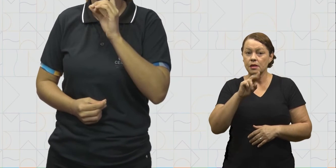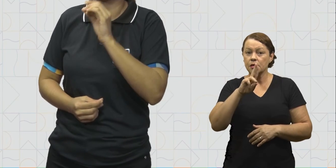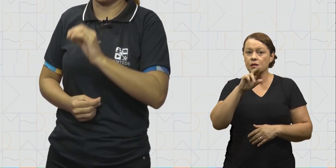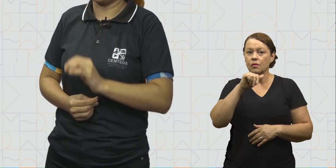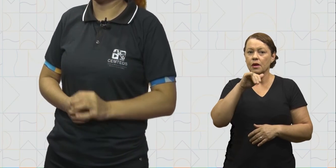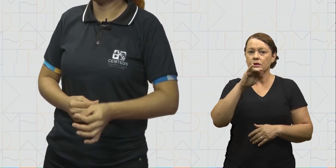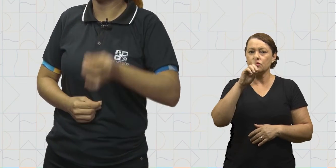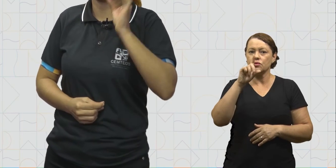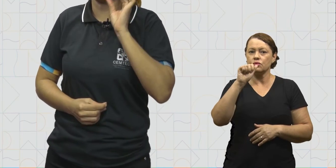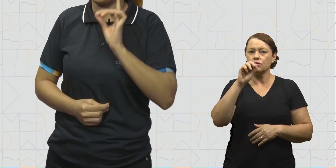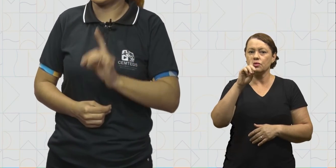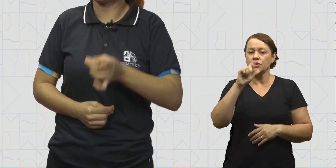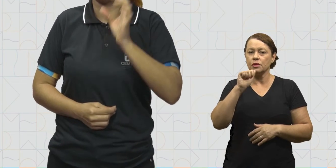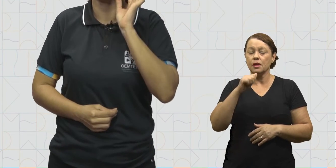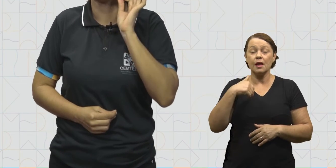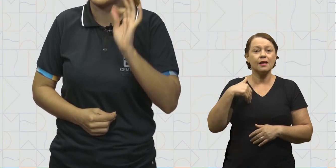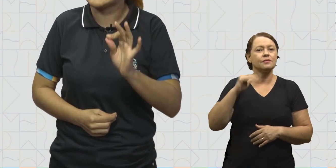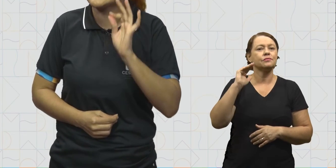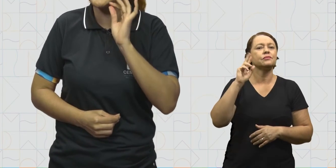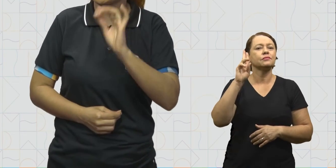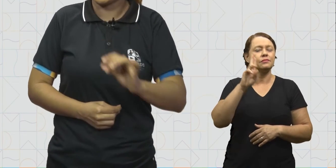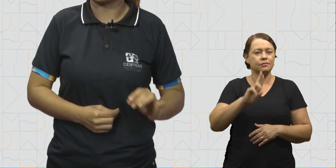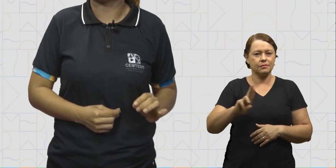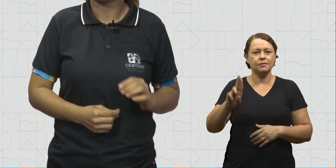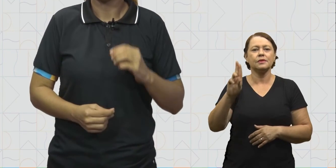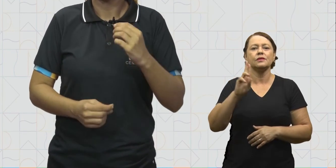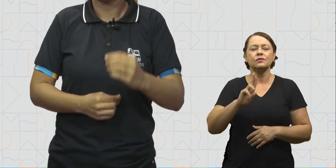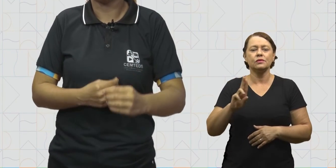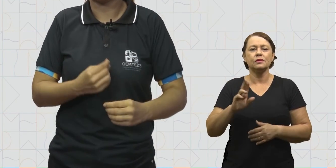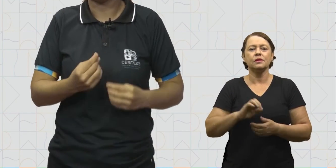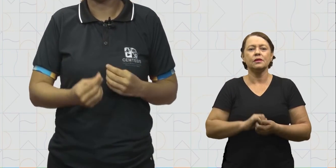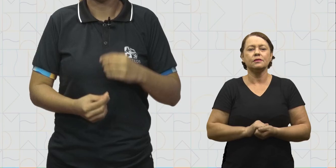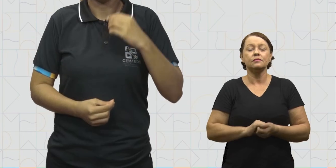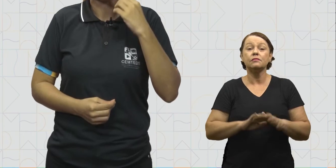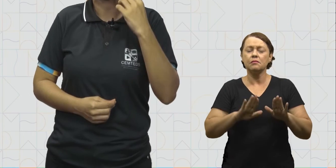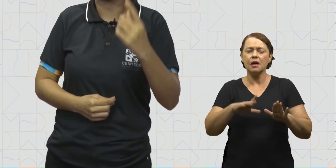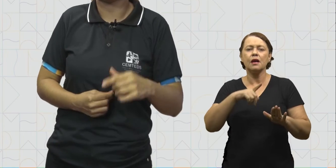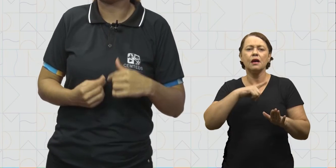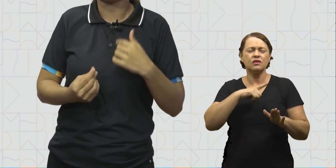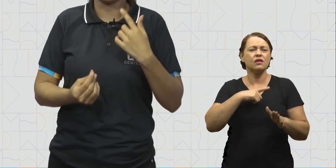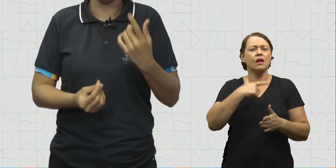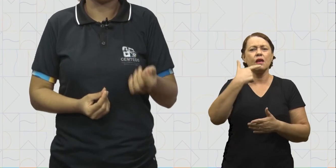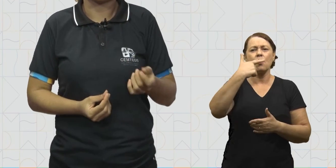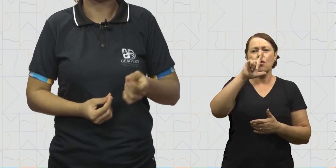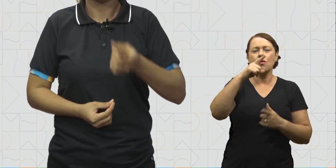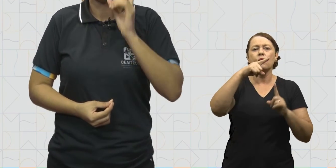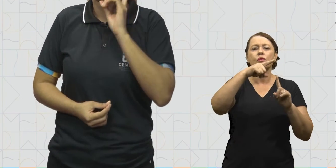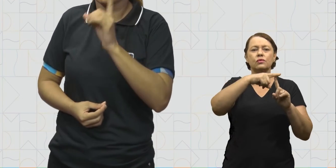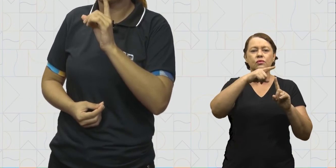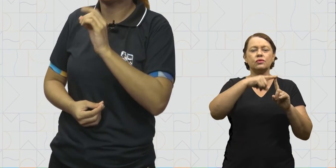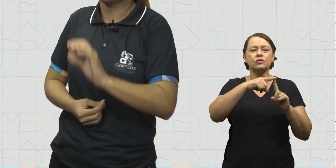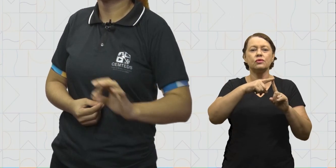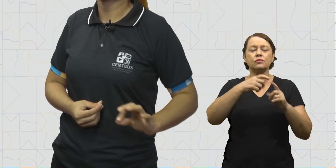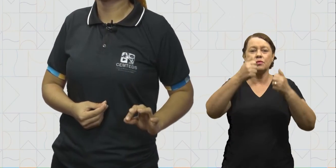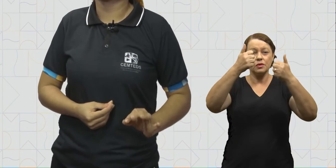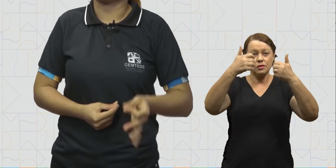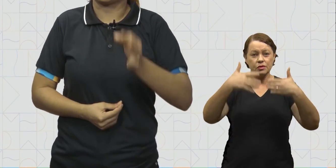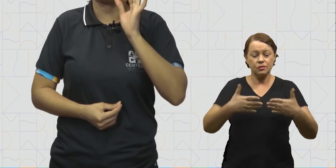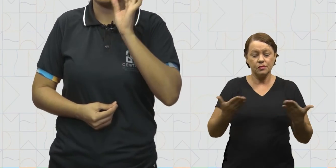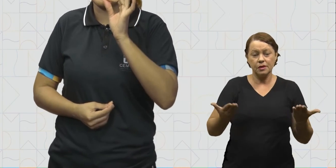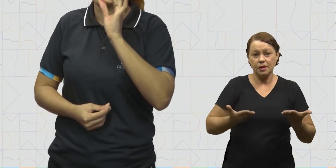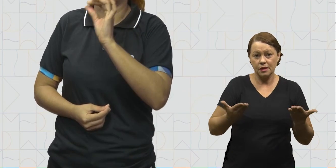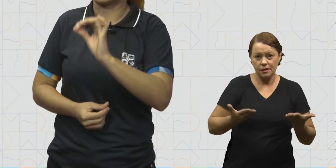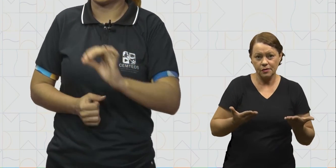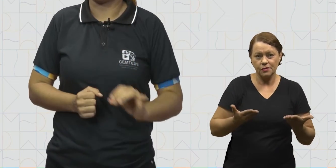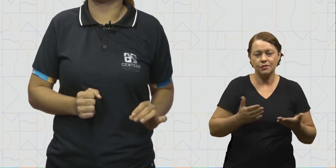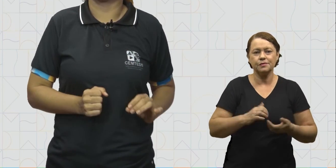as unidades de massa mais usuais. Porém, existem outras, como já foi